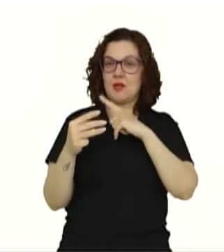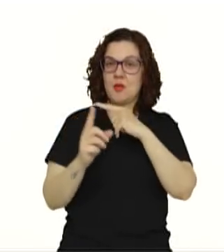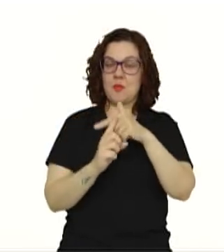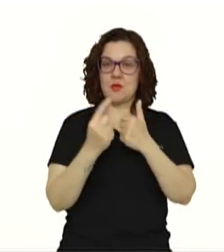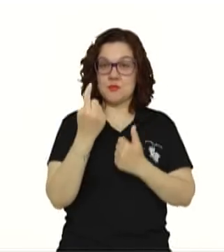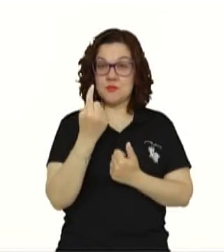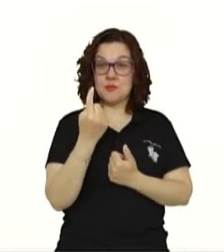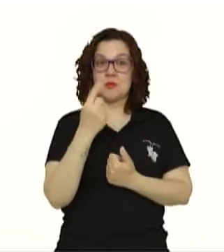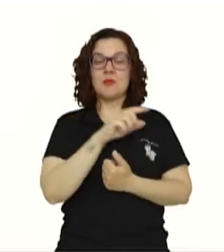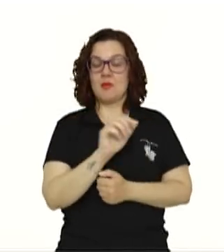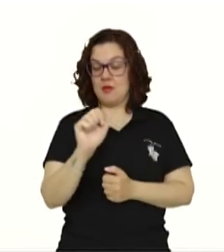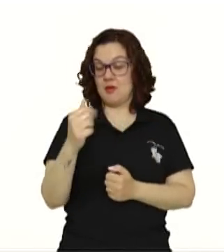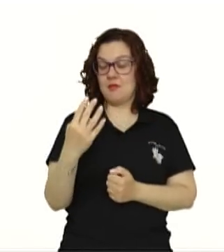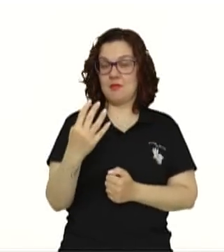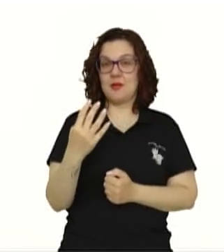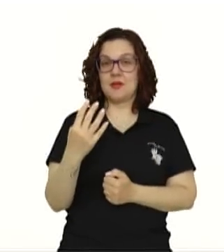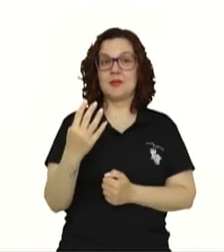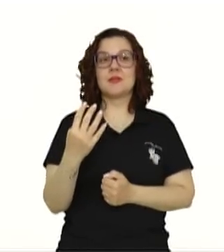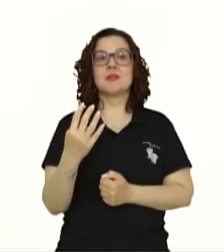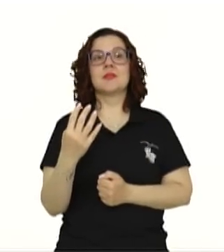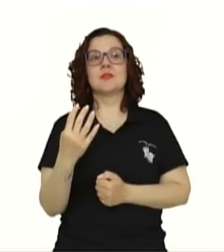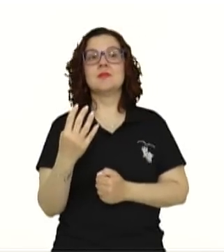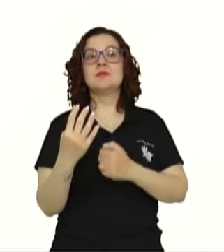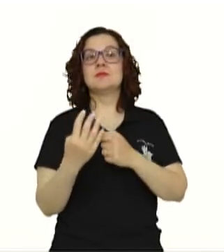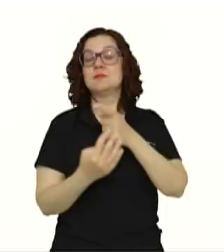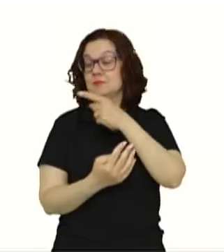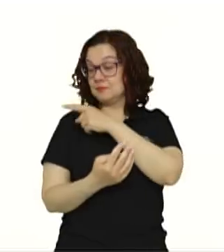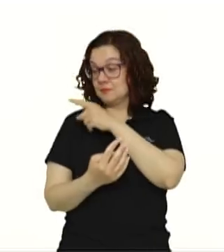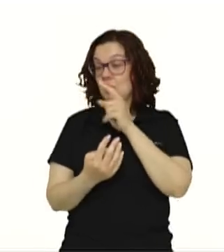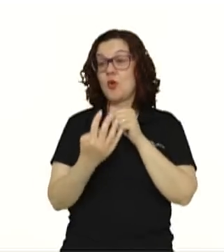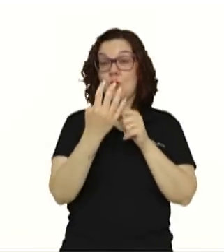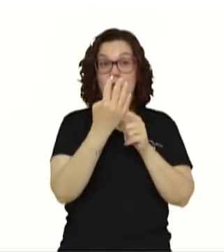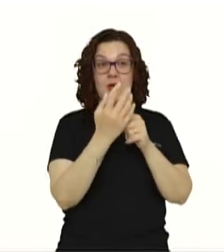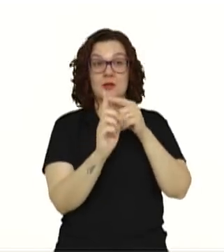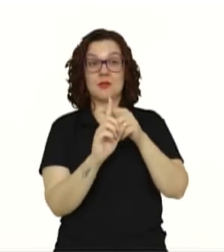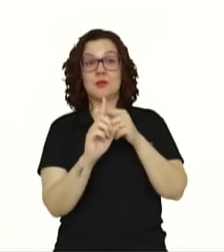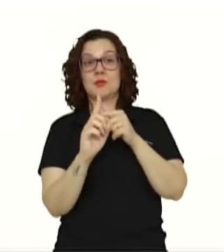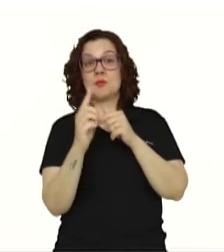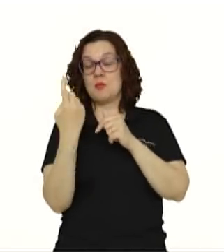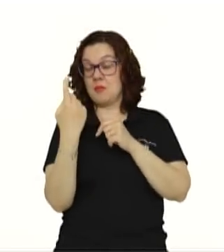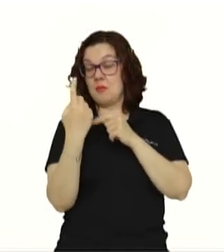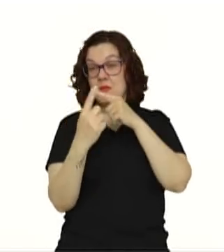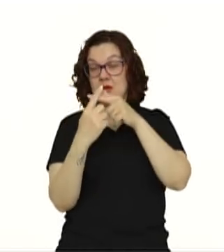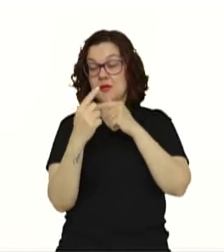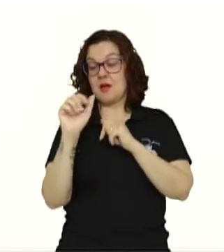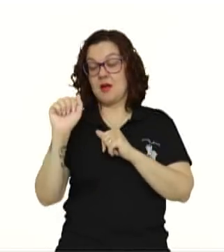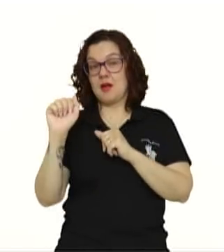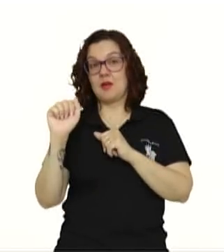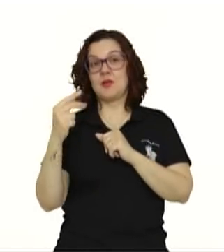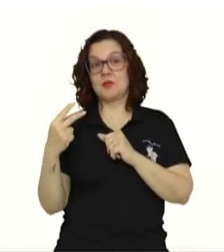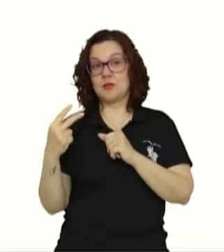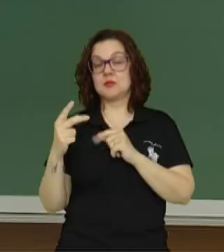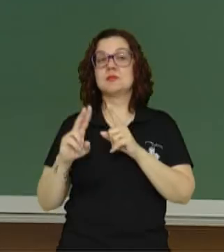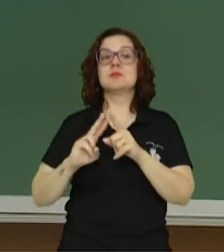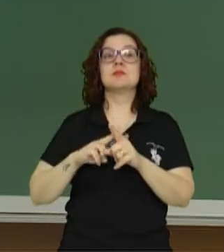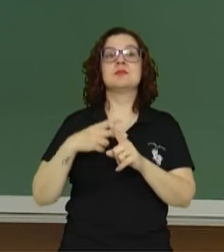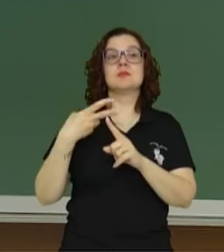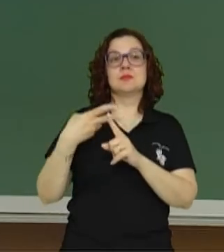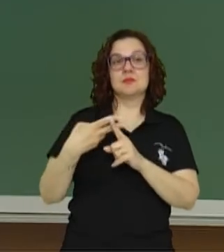vou calcular agora o meu A4, então A3 mais 1 igual a 4 mais o